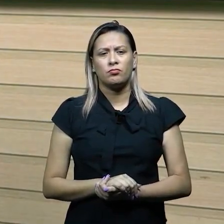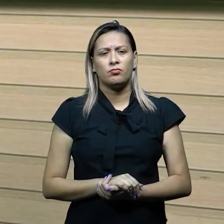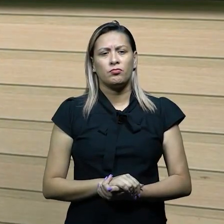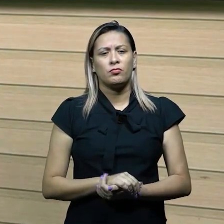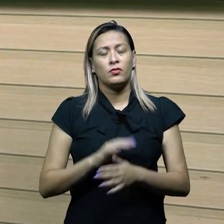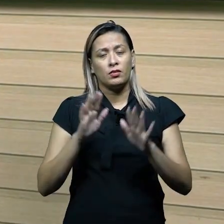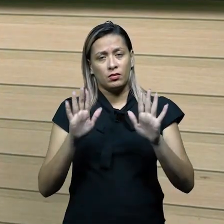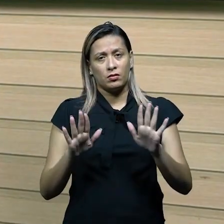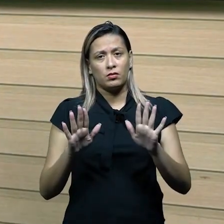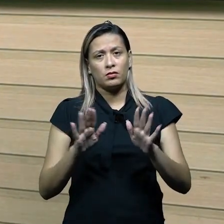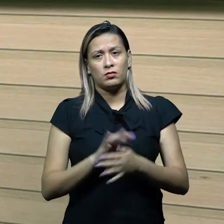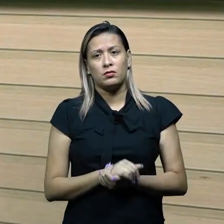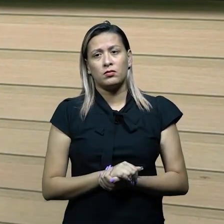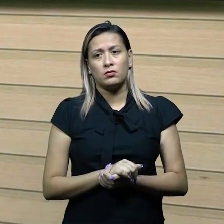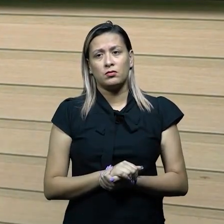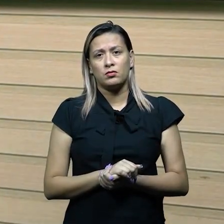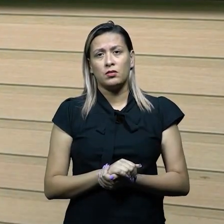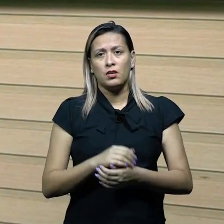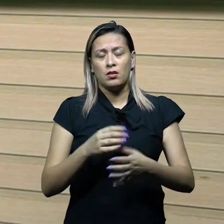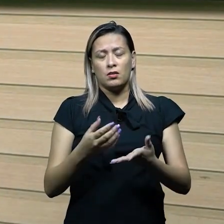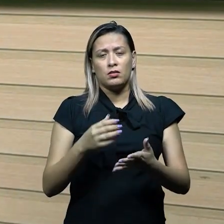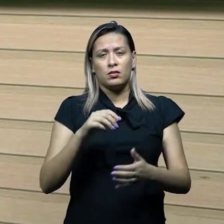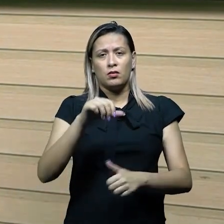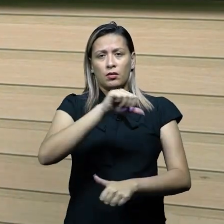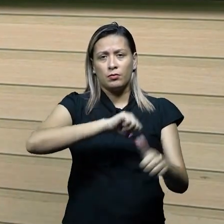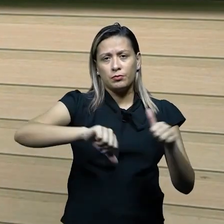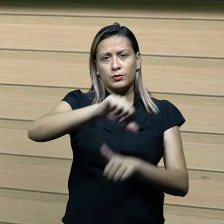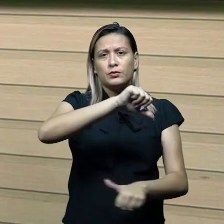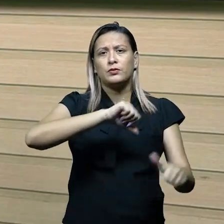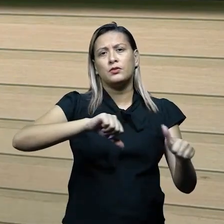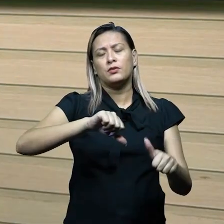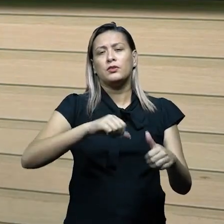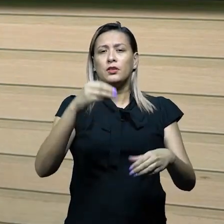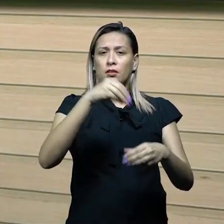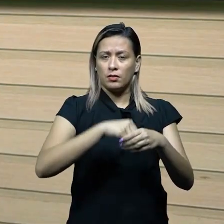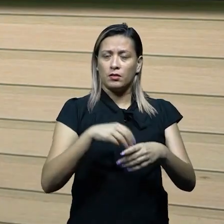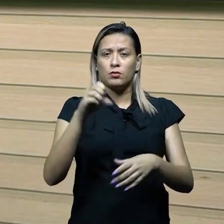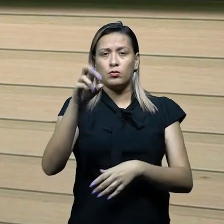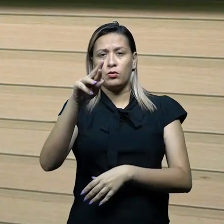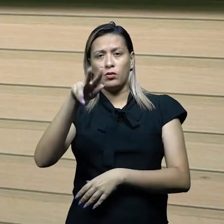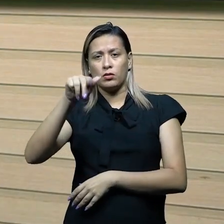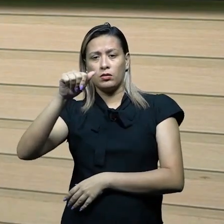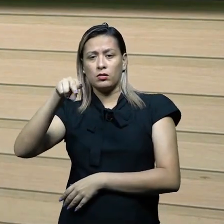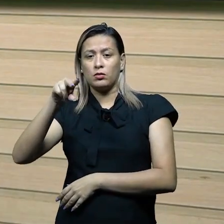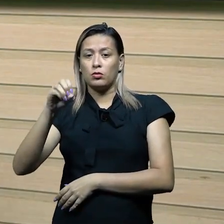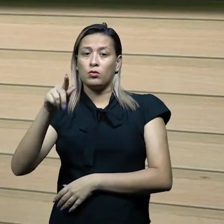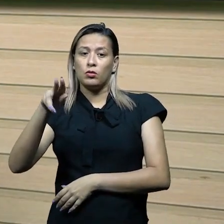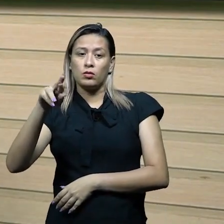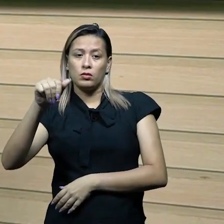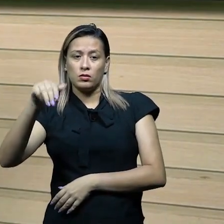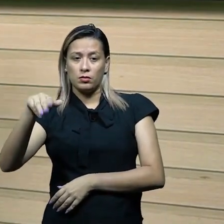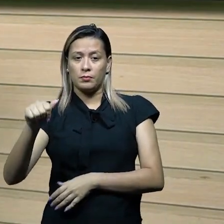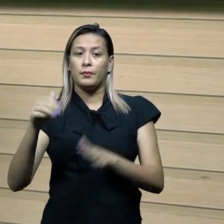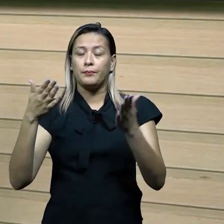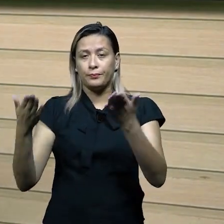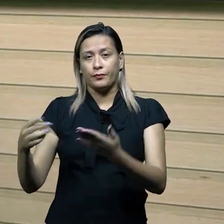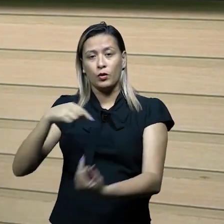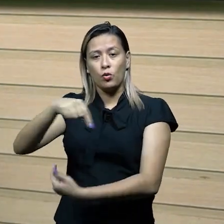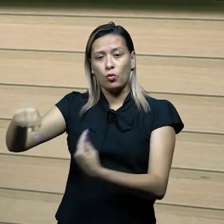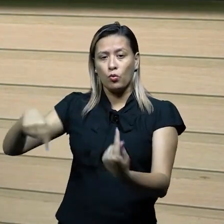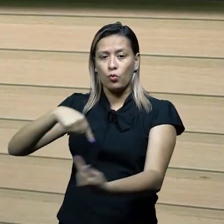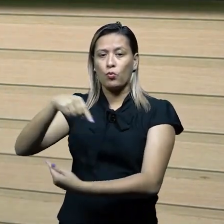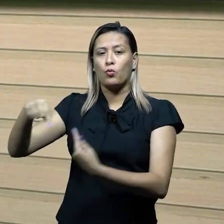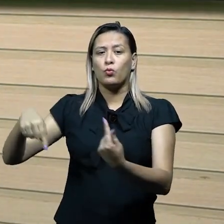confunda rodízio com rotatividade pessoal. O rodízio é só a movimentação dentro do organograma. Já a rotatividade ou